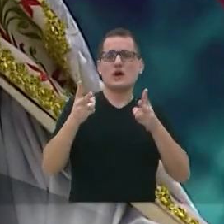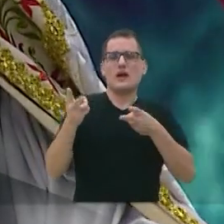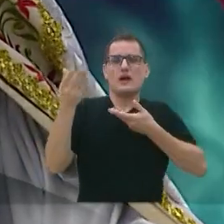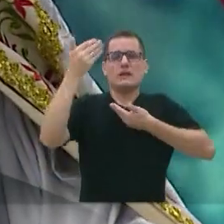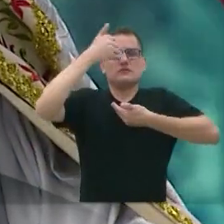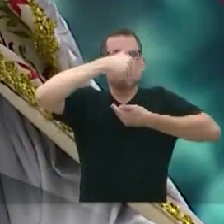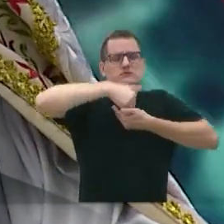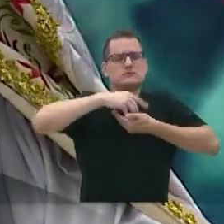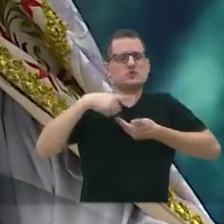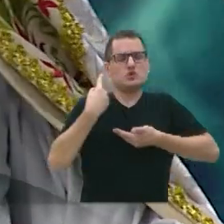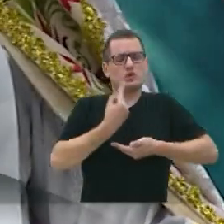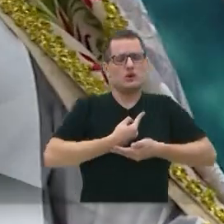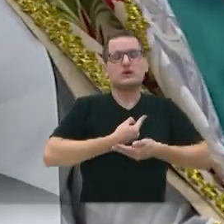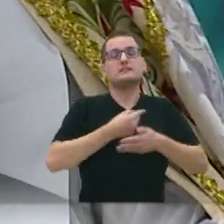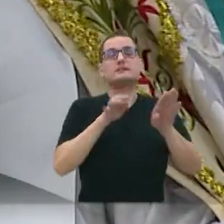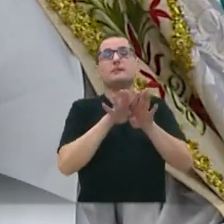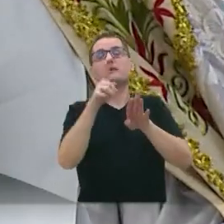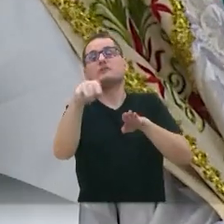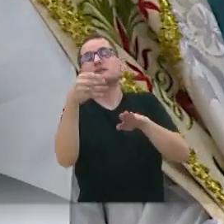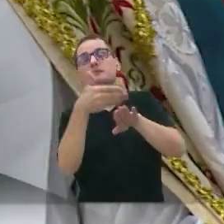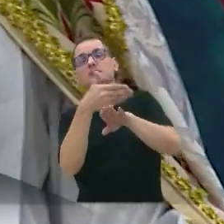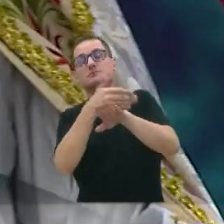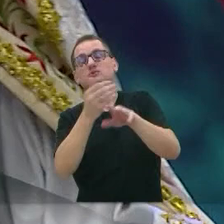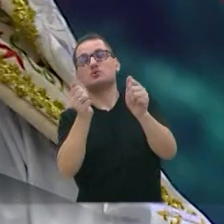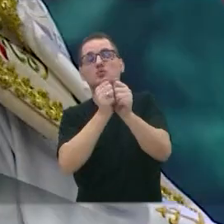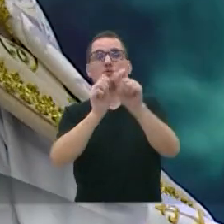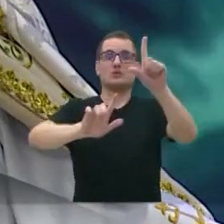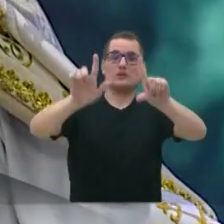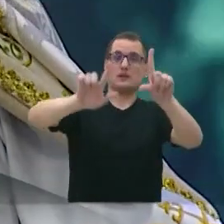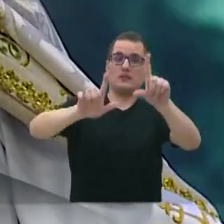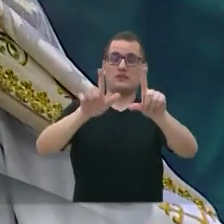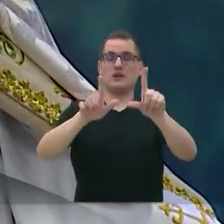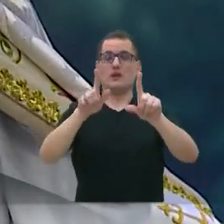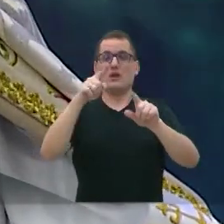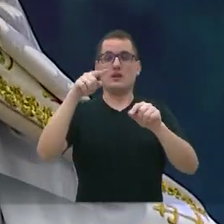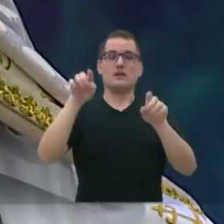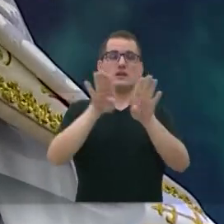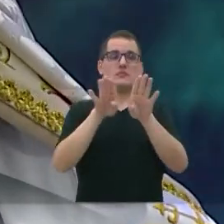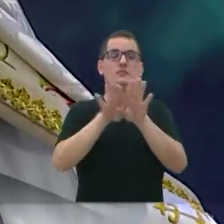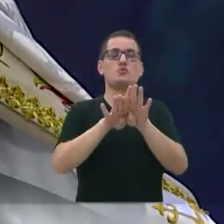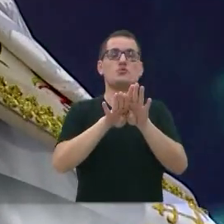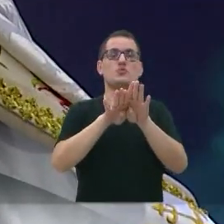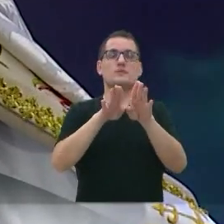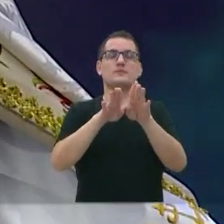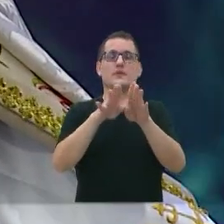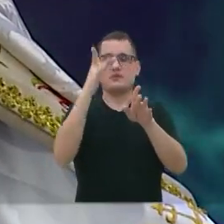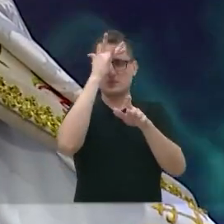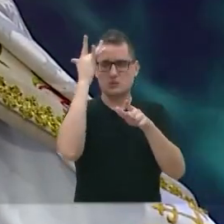estão conosco pela TV, dentro de você que está neste anfiteatro.